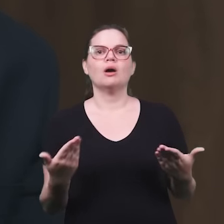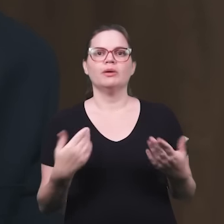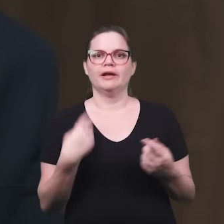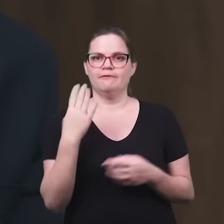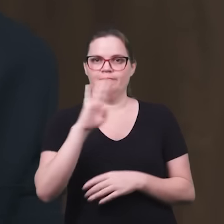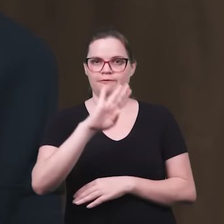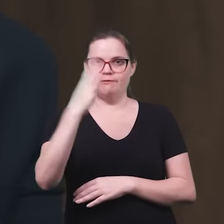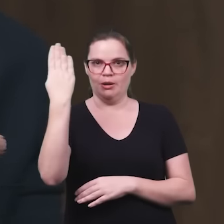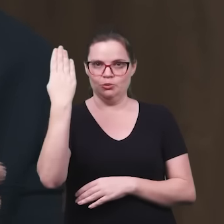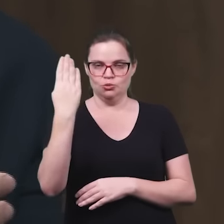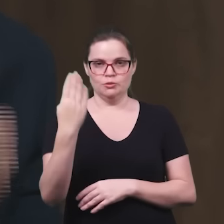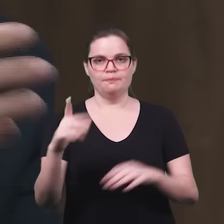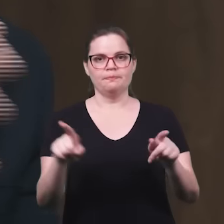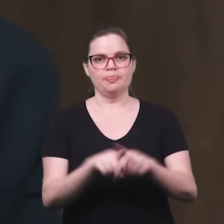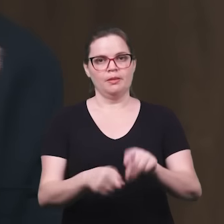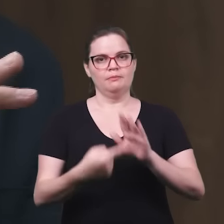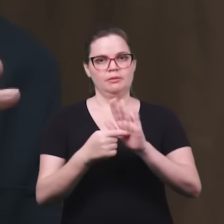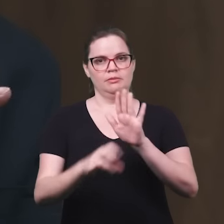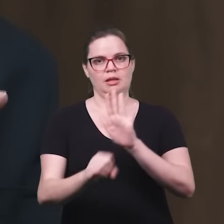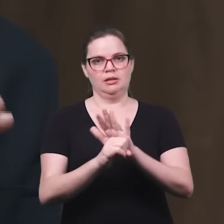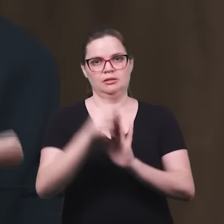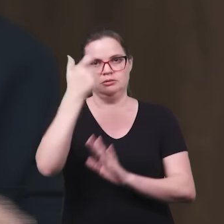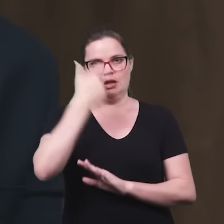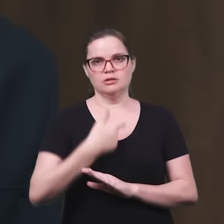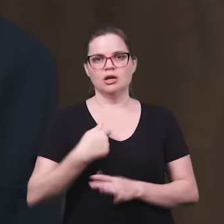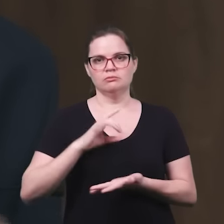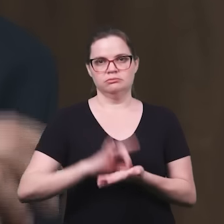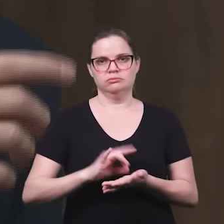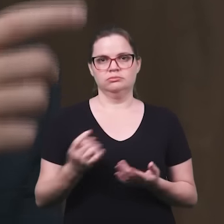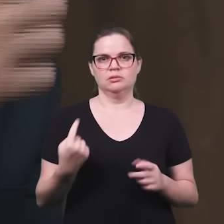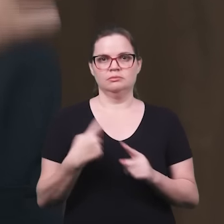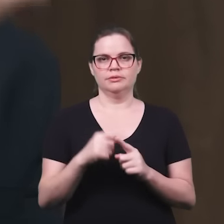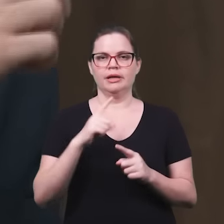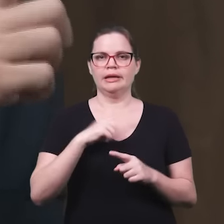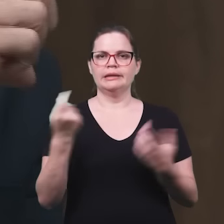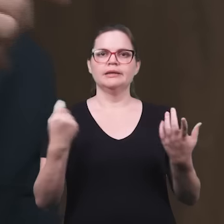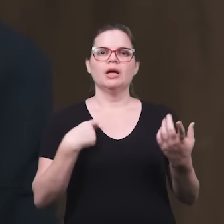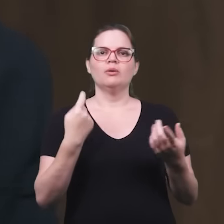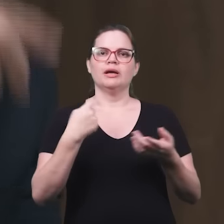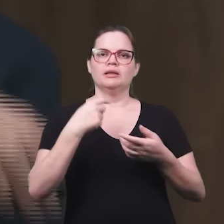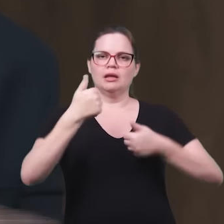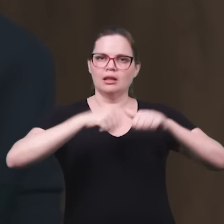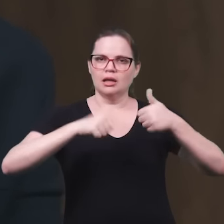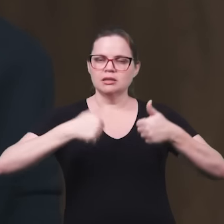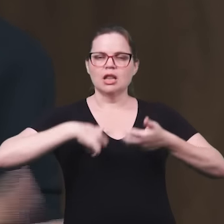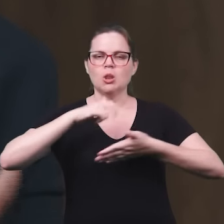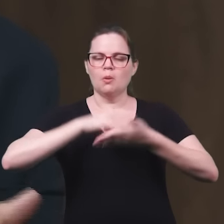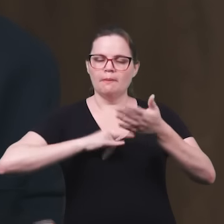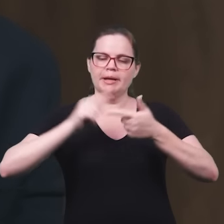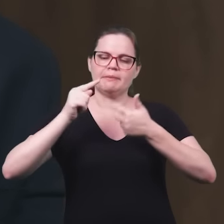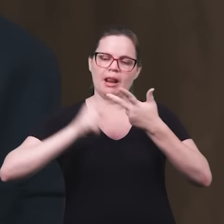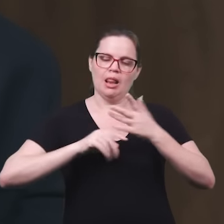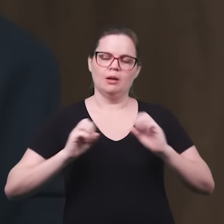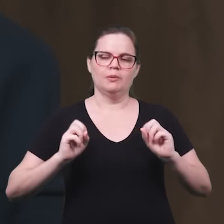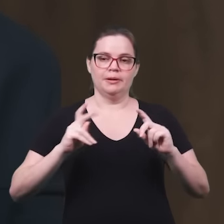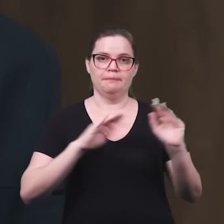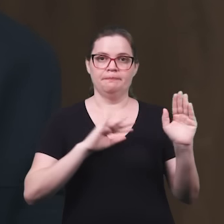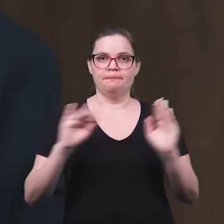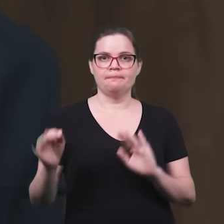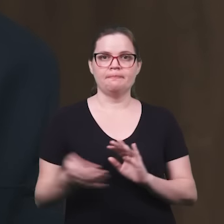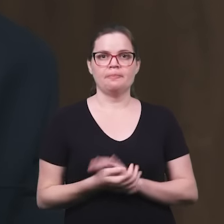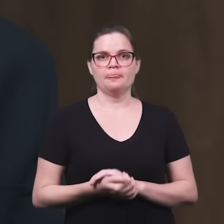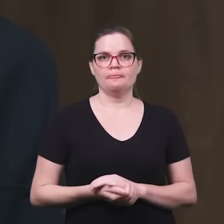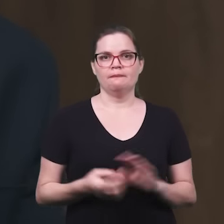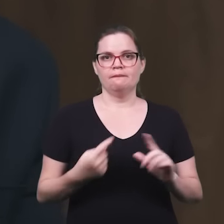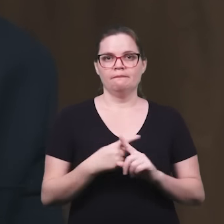para mostrar a sua identidade, mostrar que é você mesmo, né? Porque tem uma verificação de documento e tal. Mas